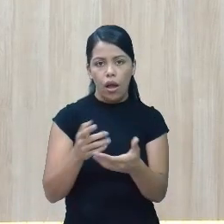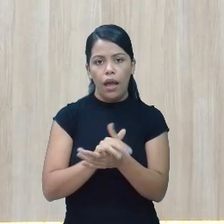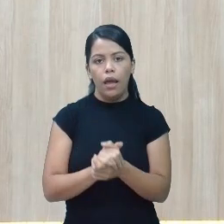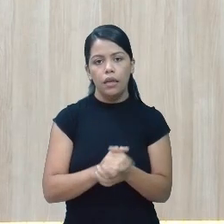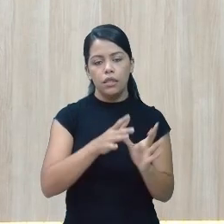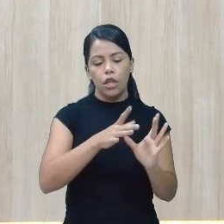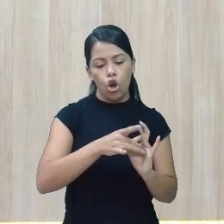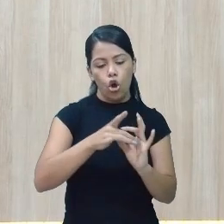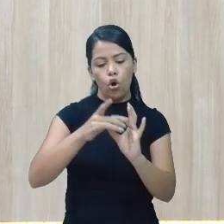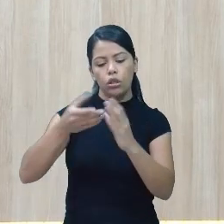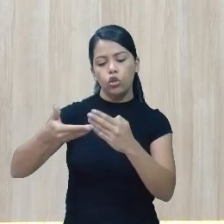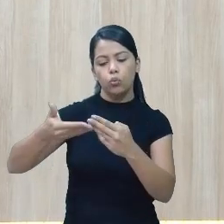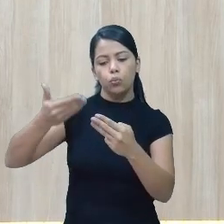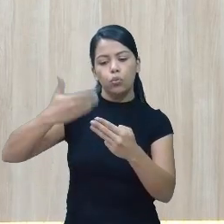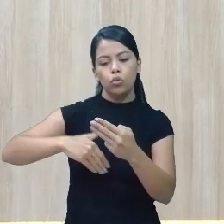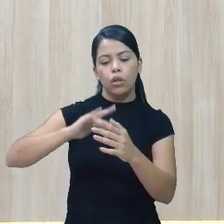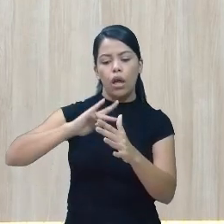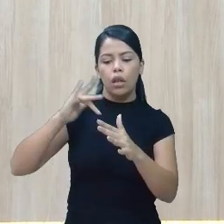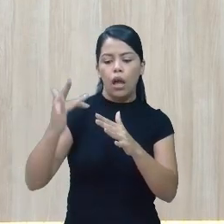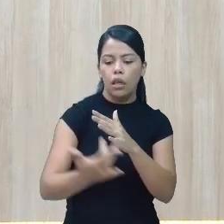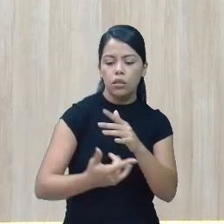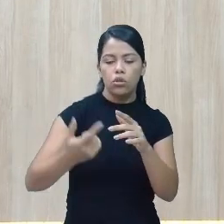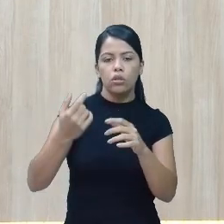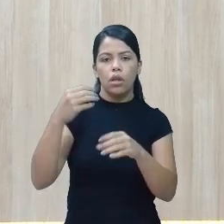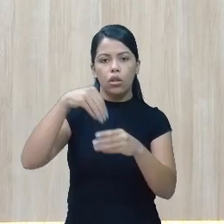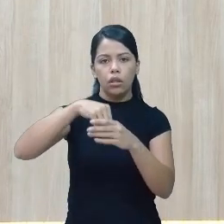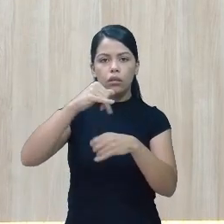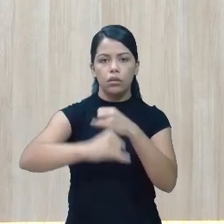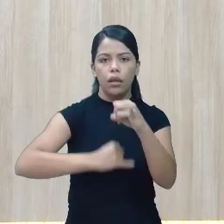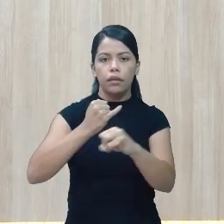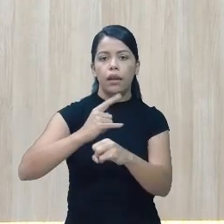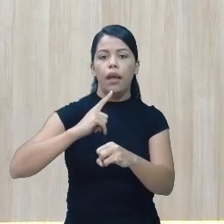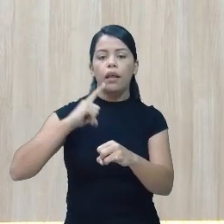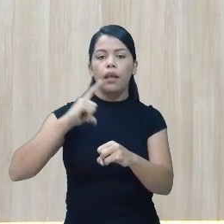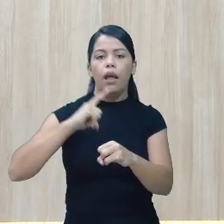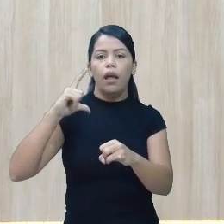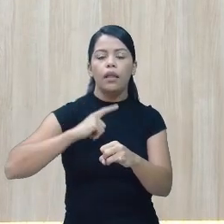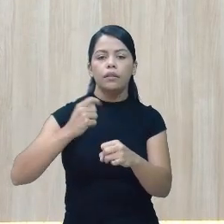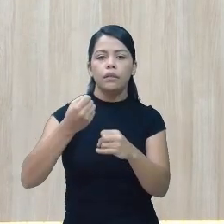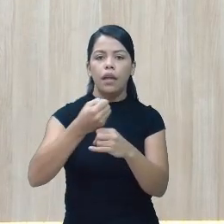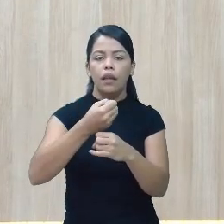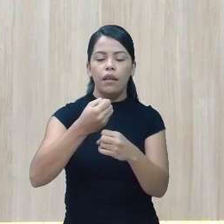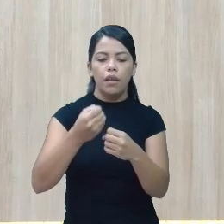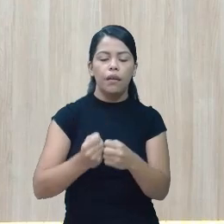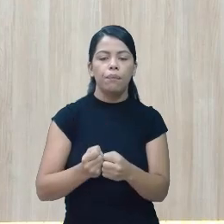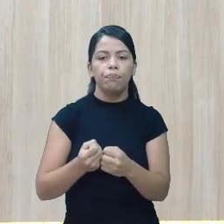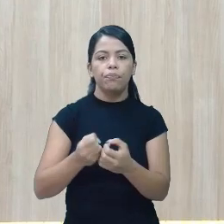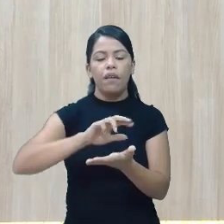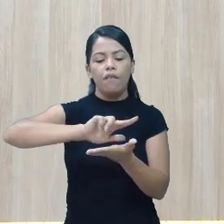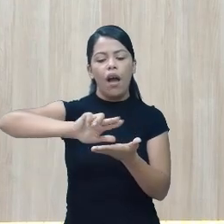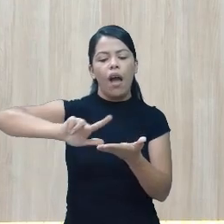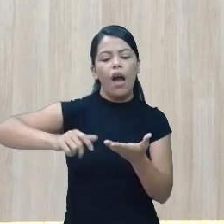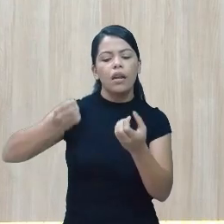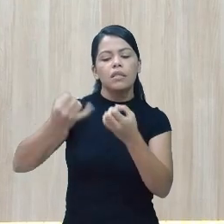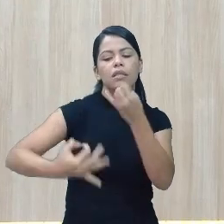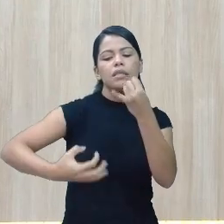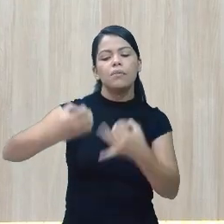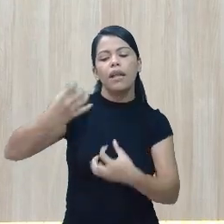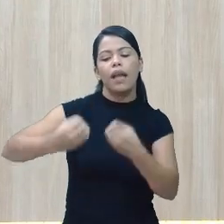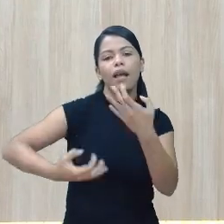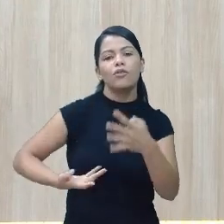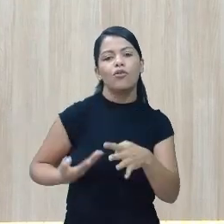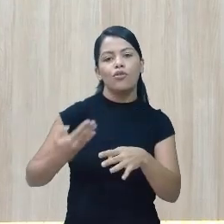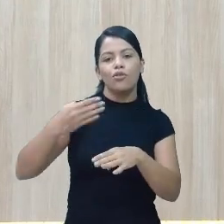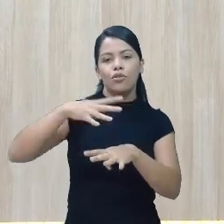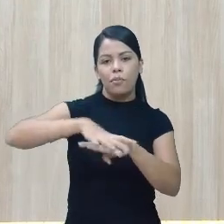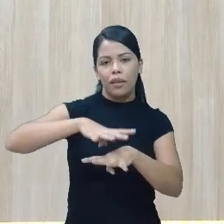das redes sociais, pela internet, existem muitas explicações matemáticas e a ideia é essa, tá bom? Então a